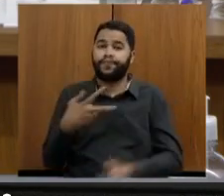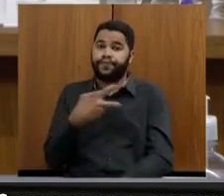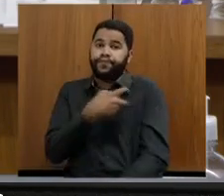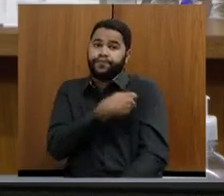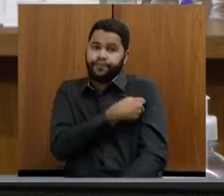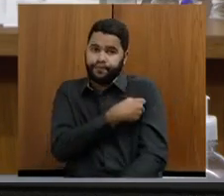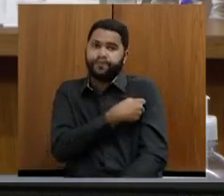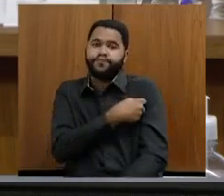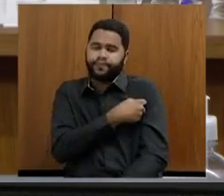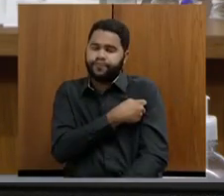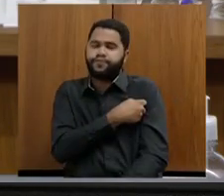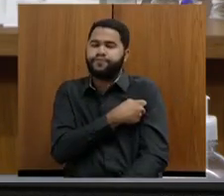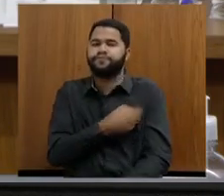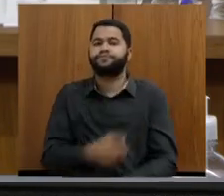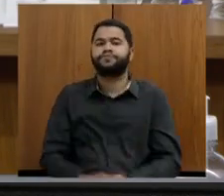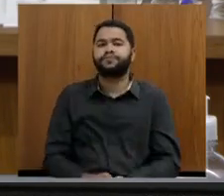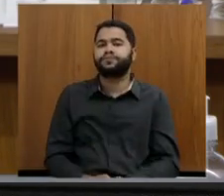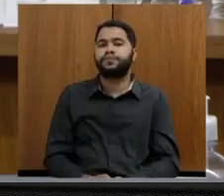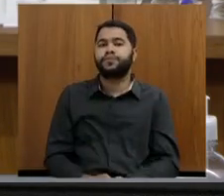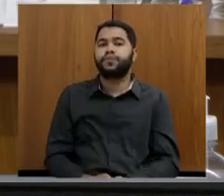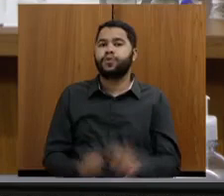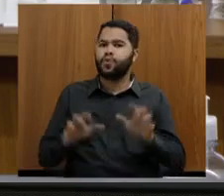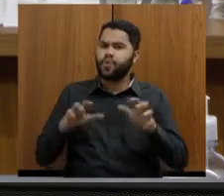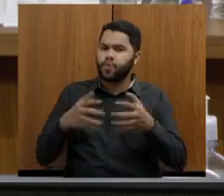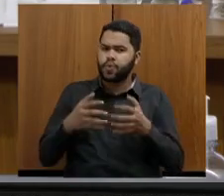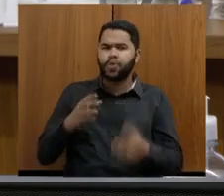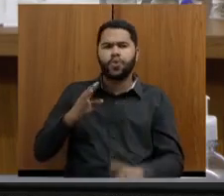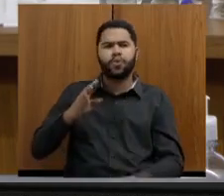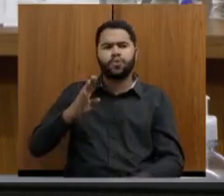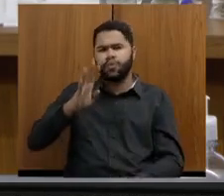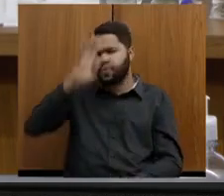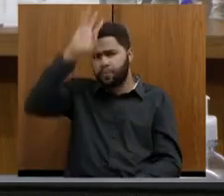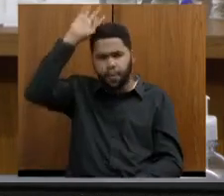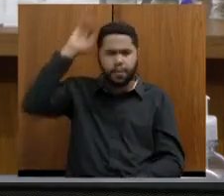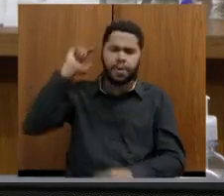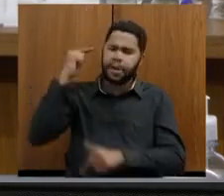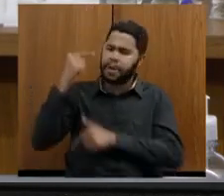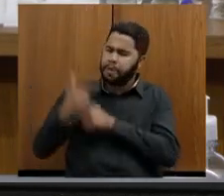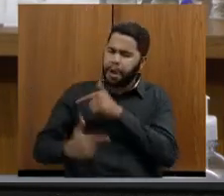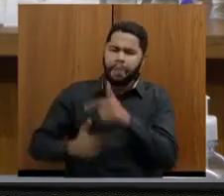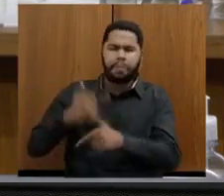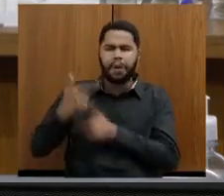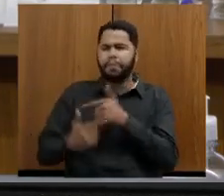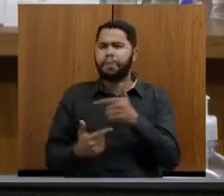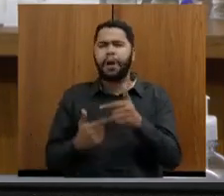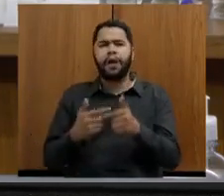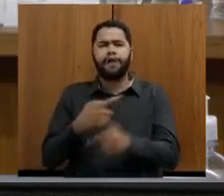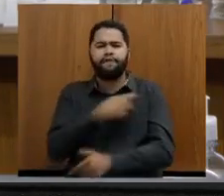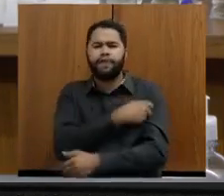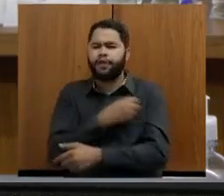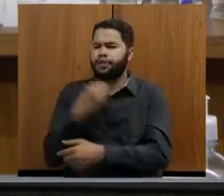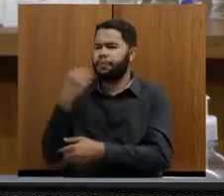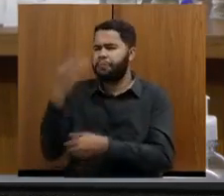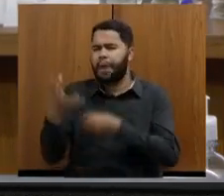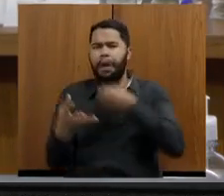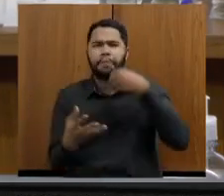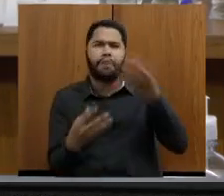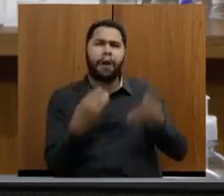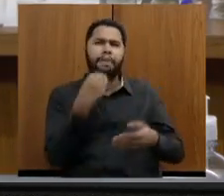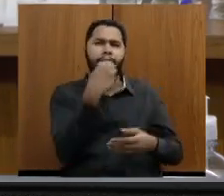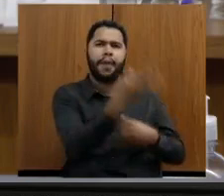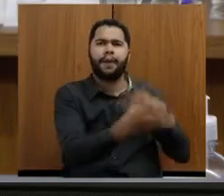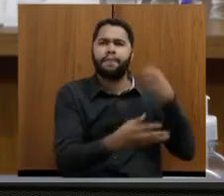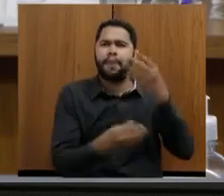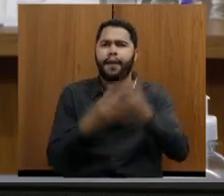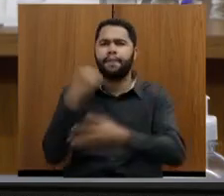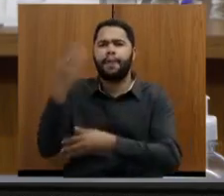vacinação Corpo de Bombeiros atuou intensamente na distribuição de vacinação de vacinas em